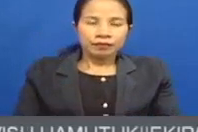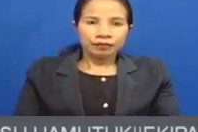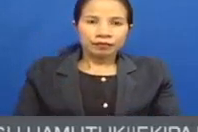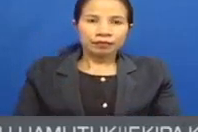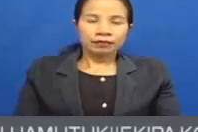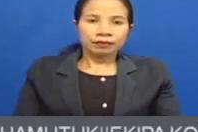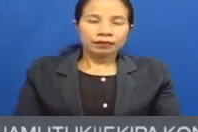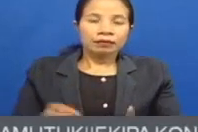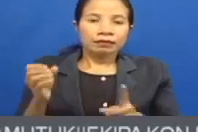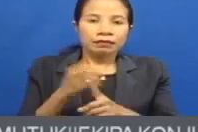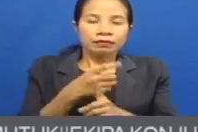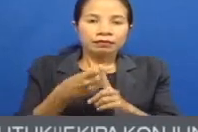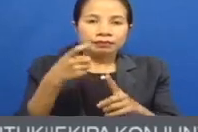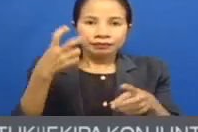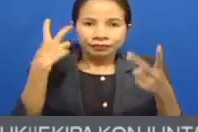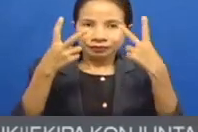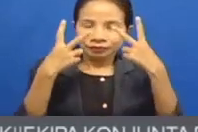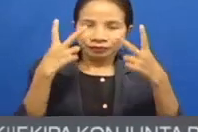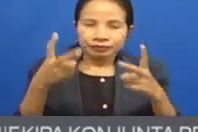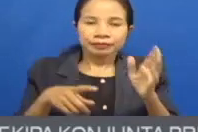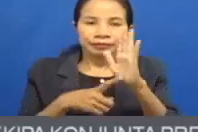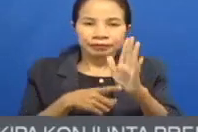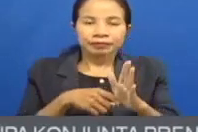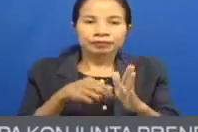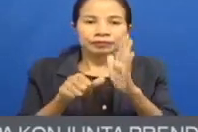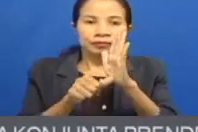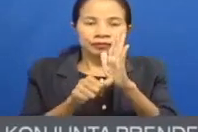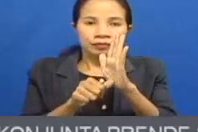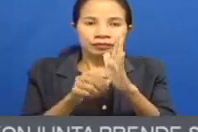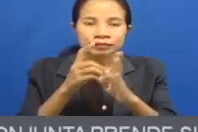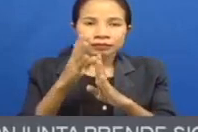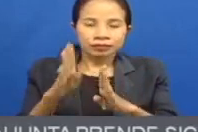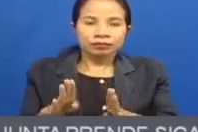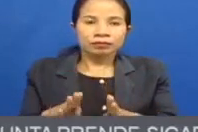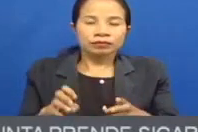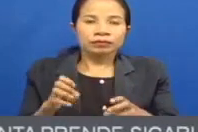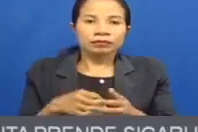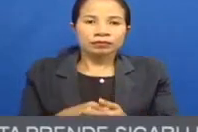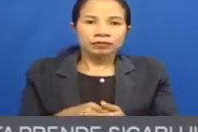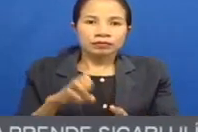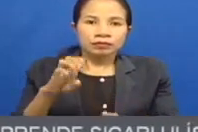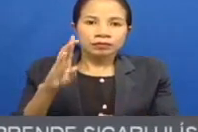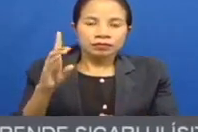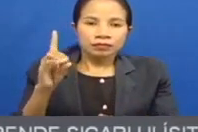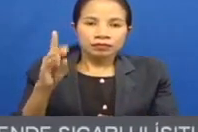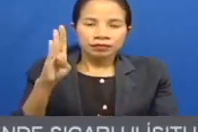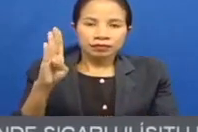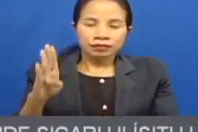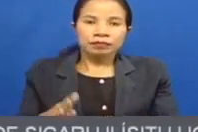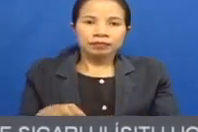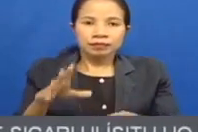nutshell, objetivo Rússia visita, né, introduz diretor executivo ADB e Timor-Leste, no discute com o presidente